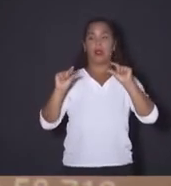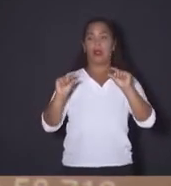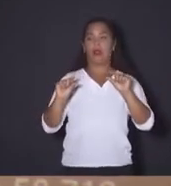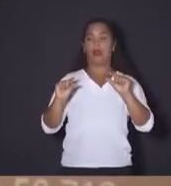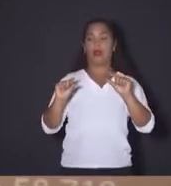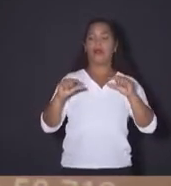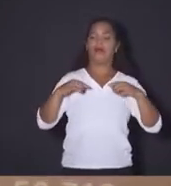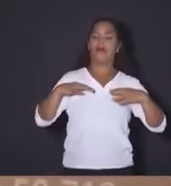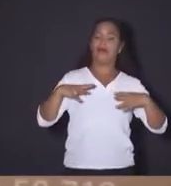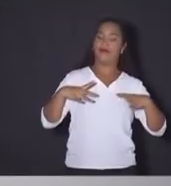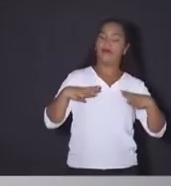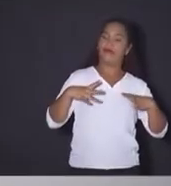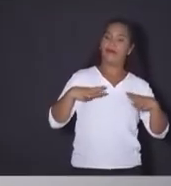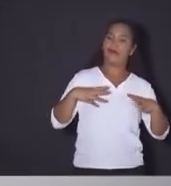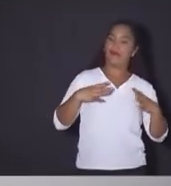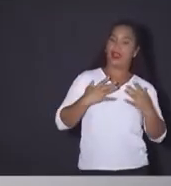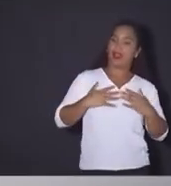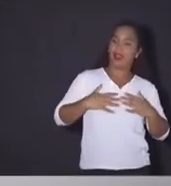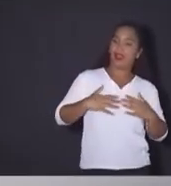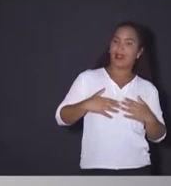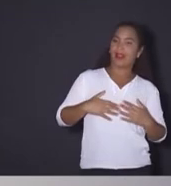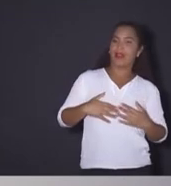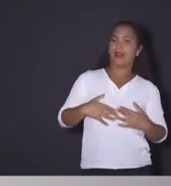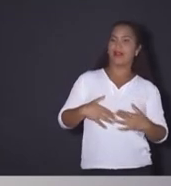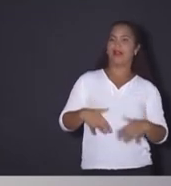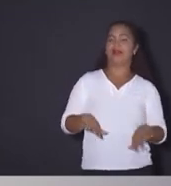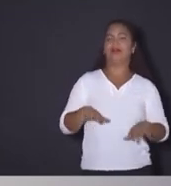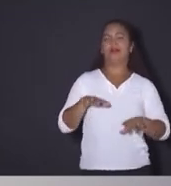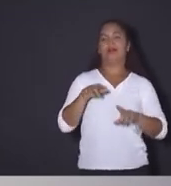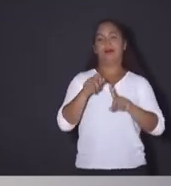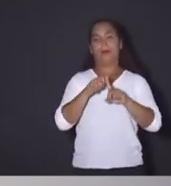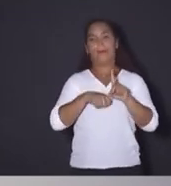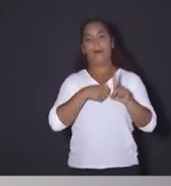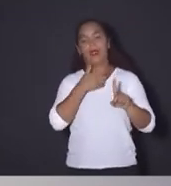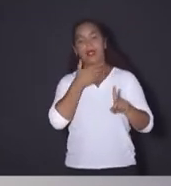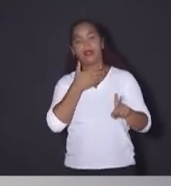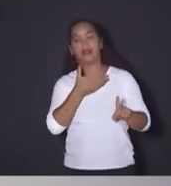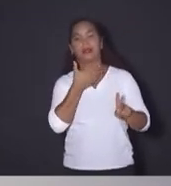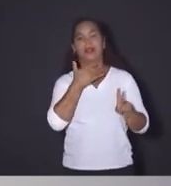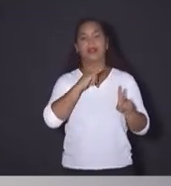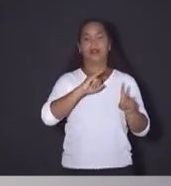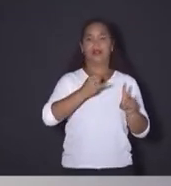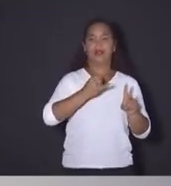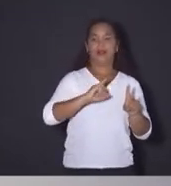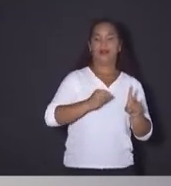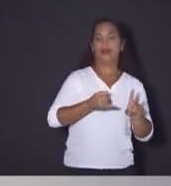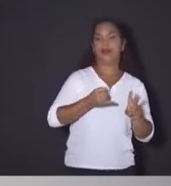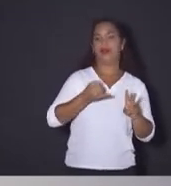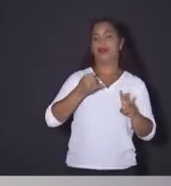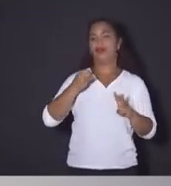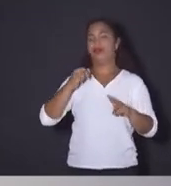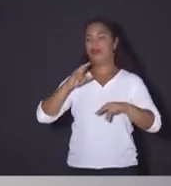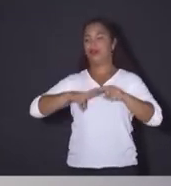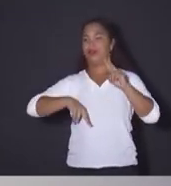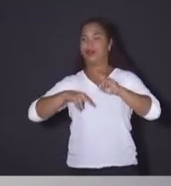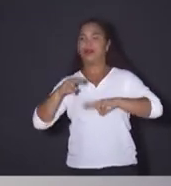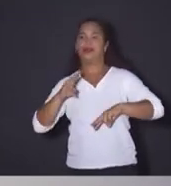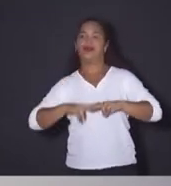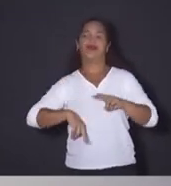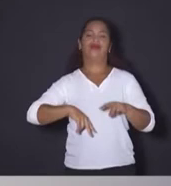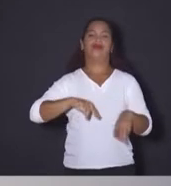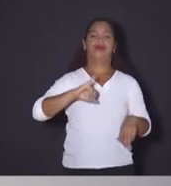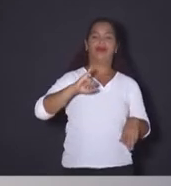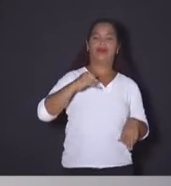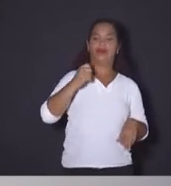férias escolares nos meses de dezembro janeiro junho julho é quando o